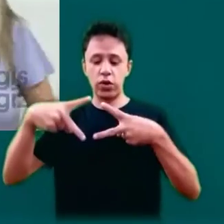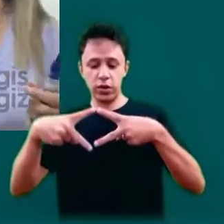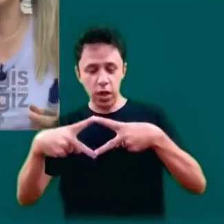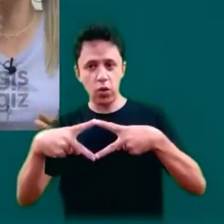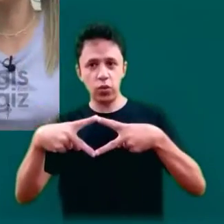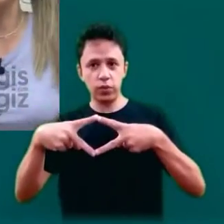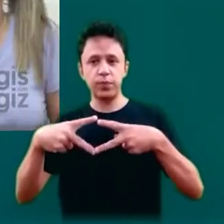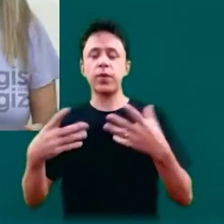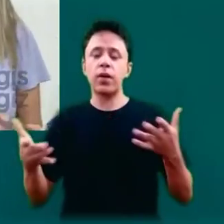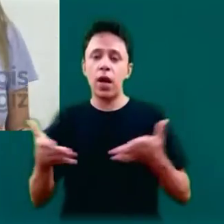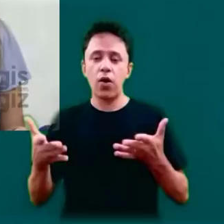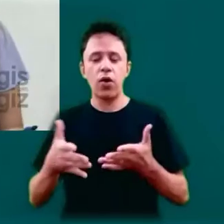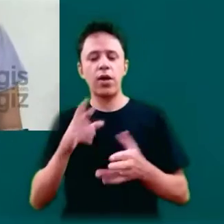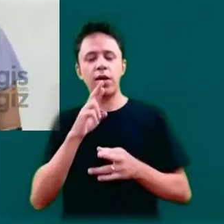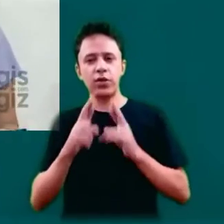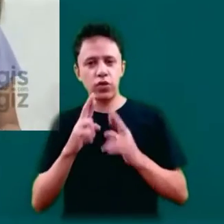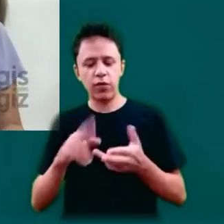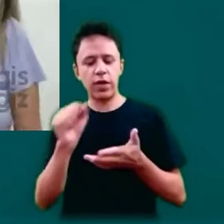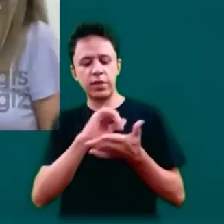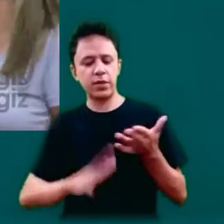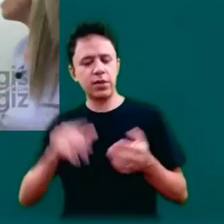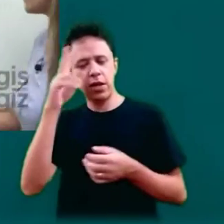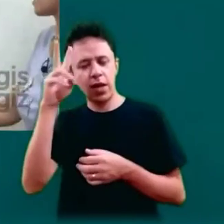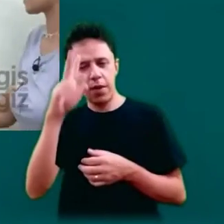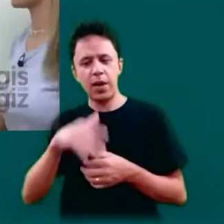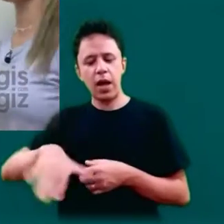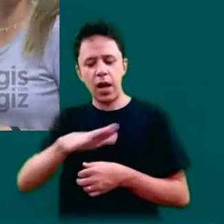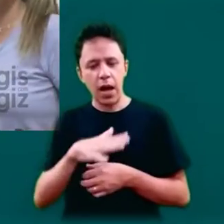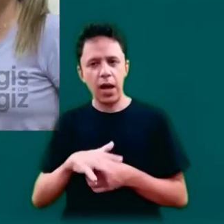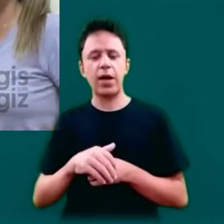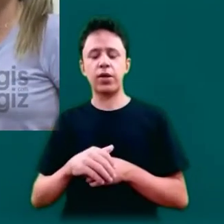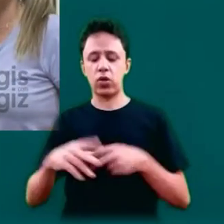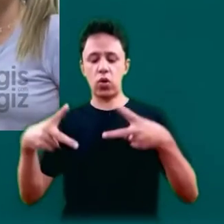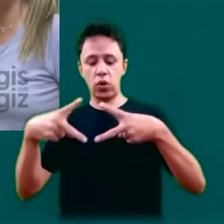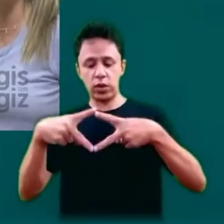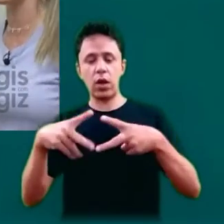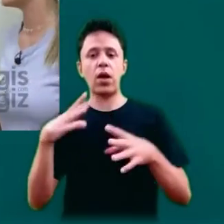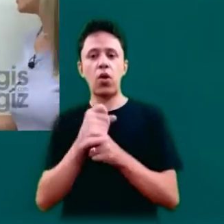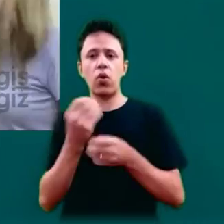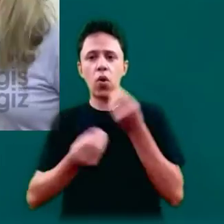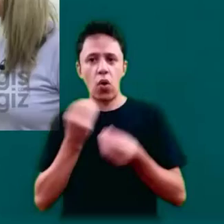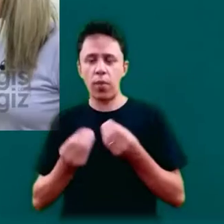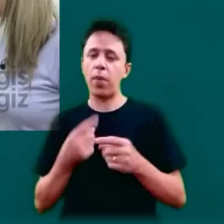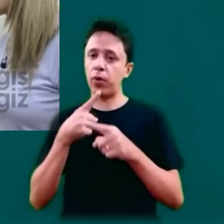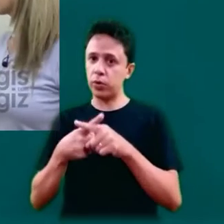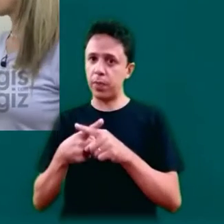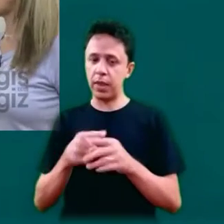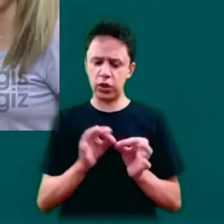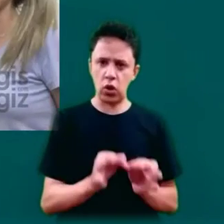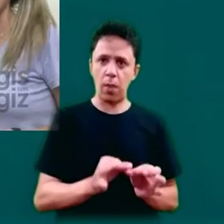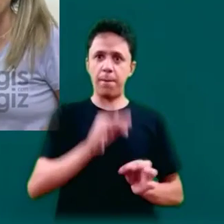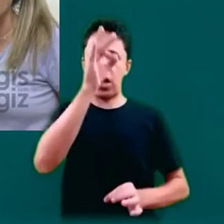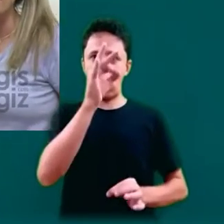losango. Então, a partir de agora, na hora de resolver os exercícios, você deve lembrar que a área de um losango é calculada por meio do quê? Da multiplicação